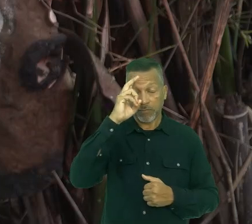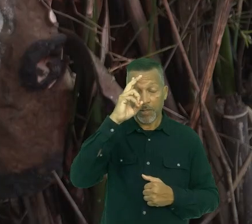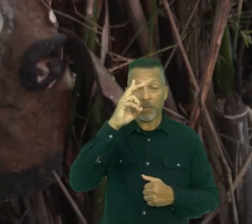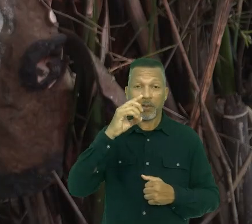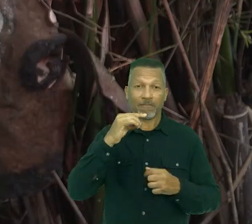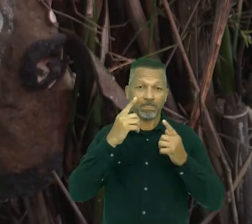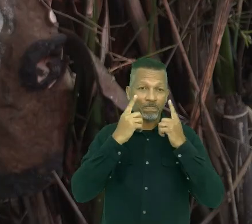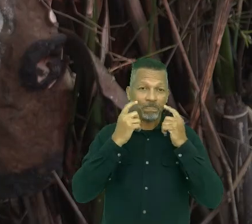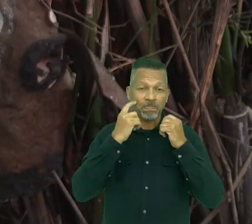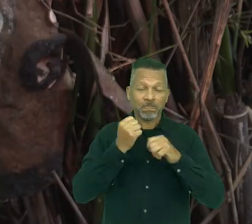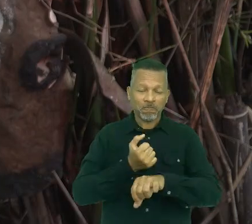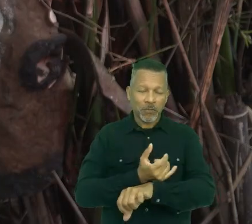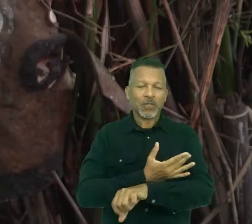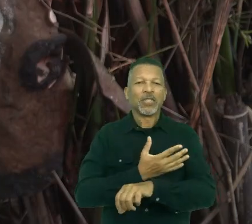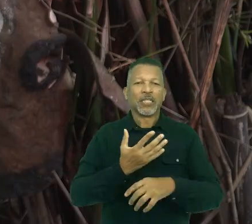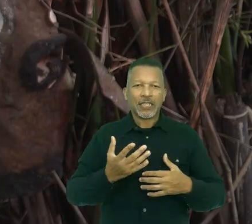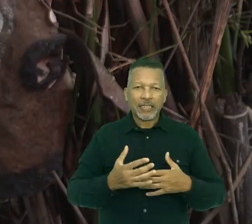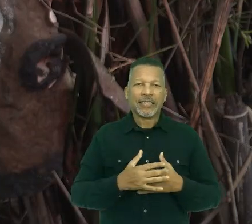até choro.